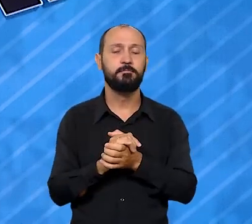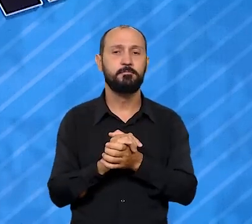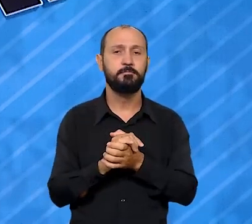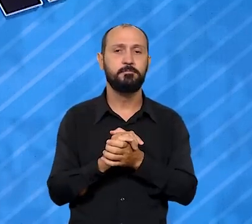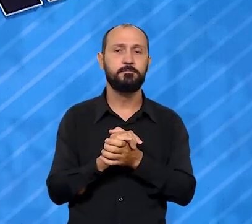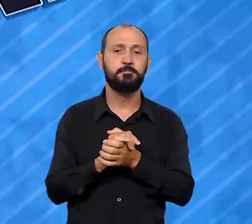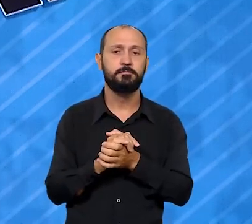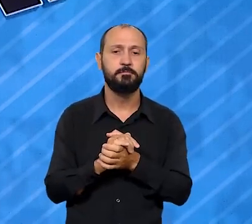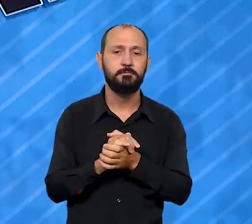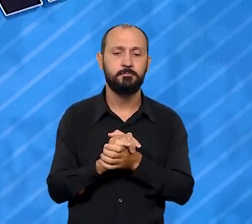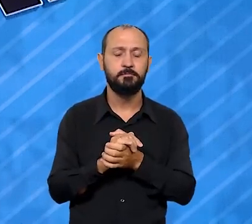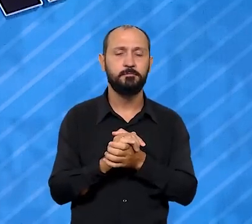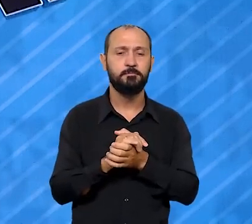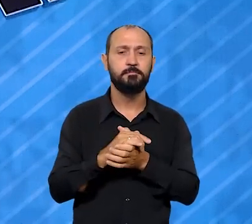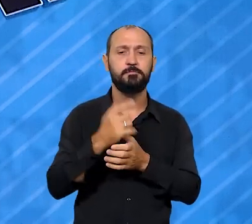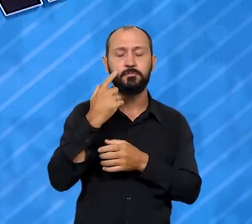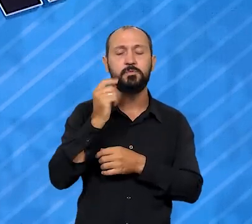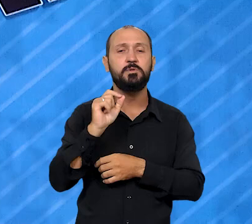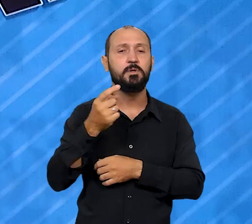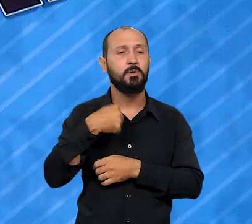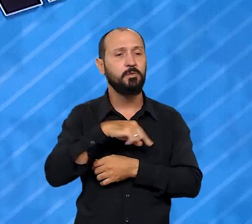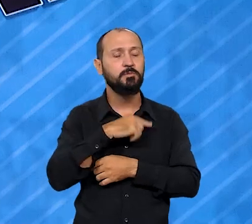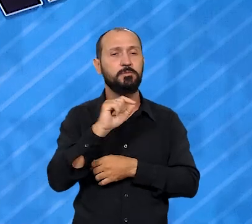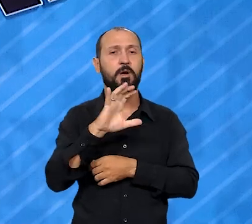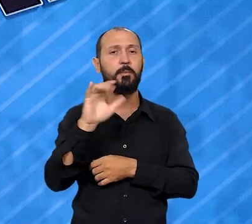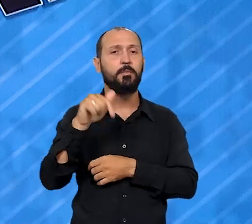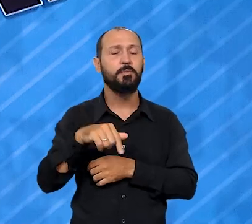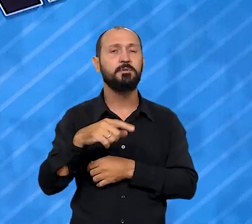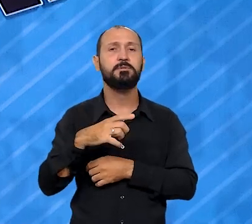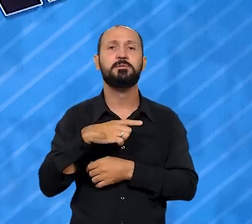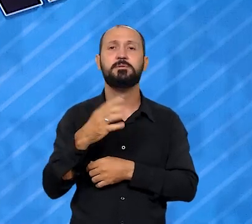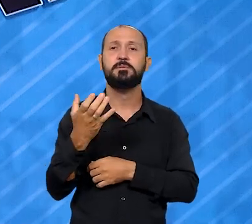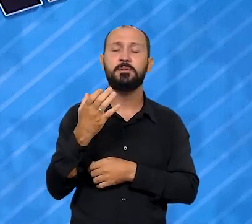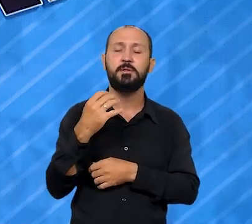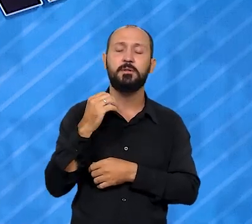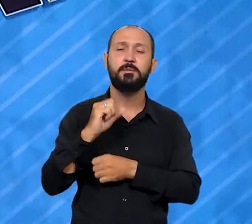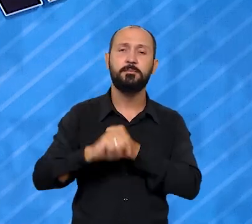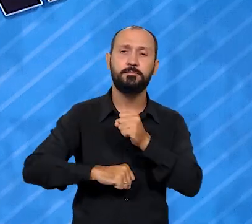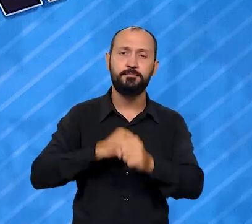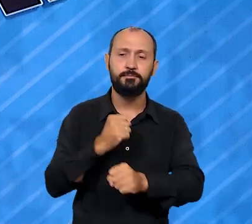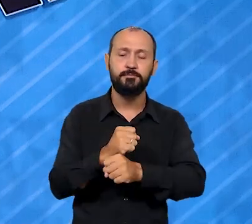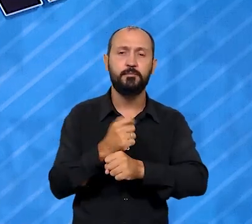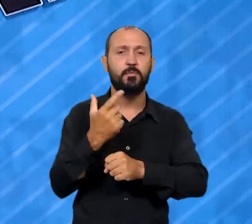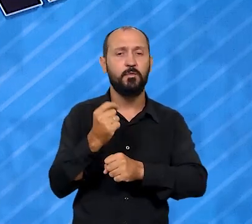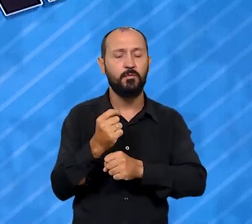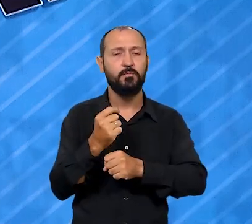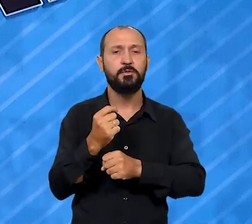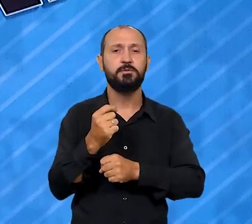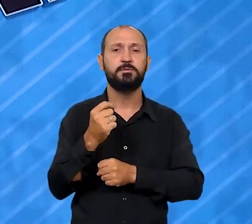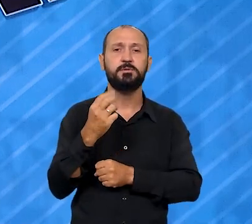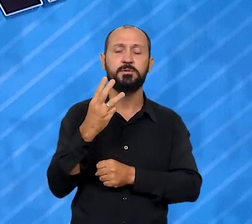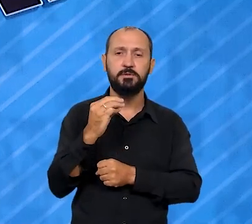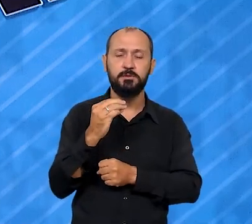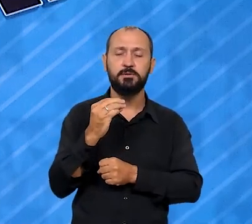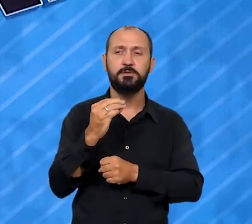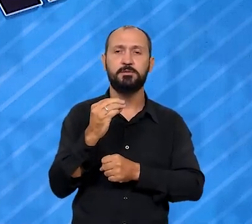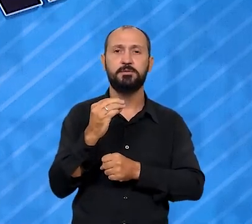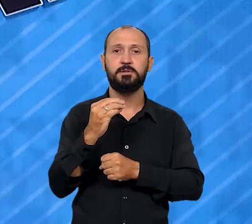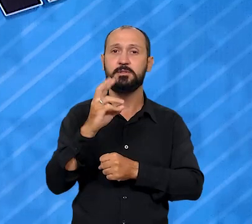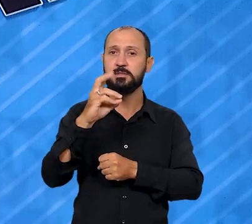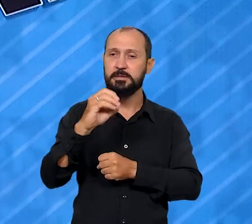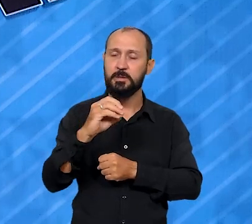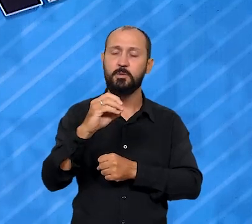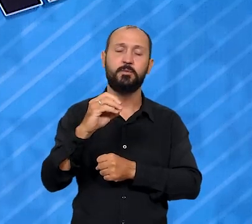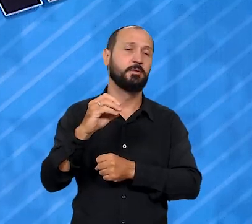diretor, que ele faz a modulação do qual a Campo Grande nós queremos para os próximos 20, 30,